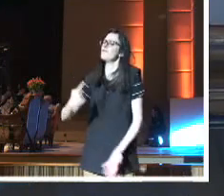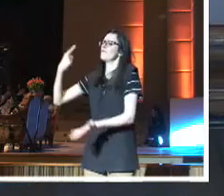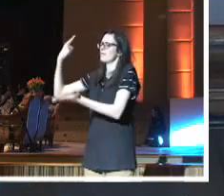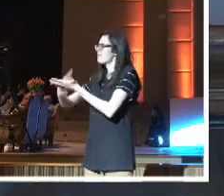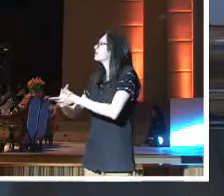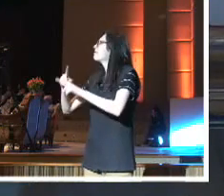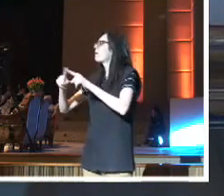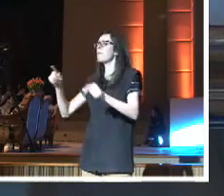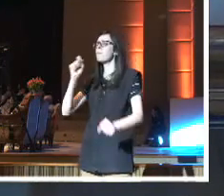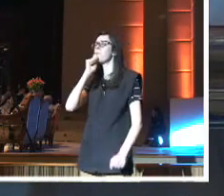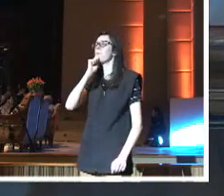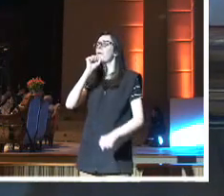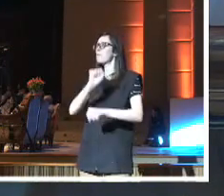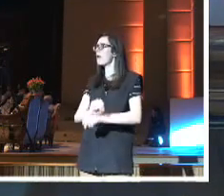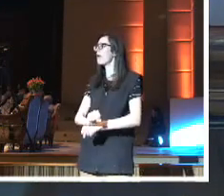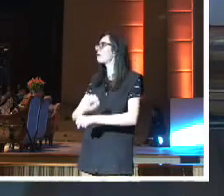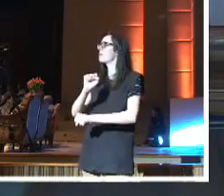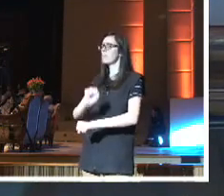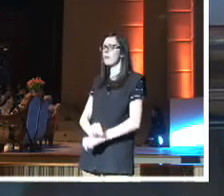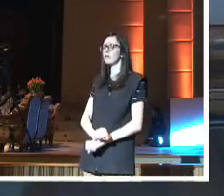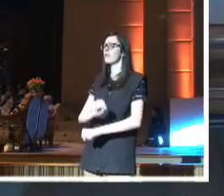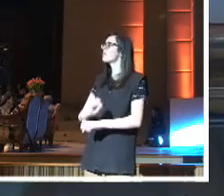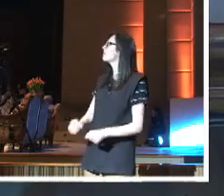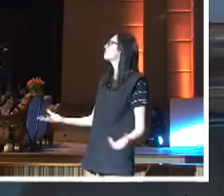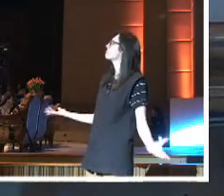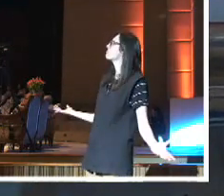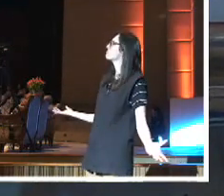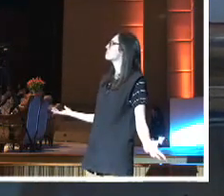está acontecendo.